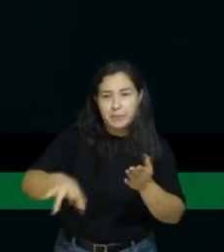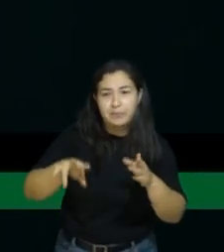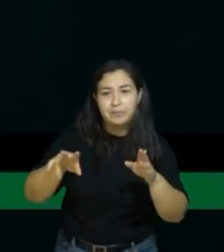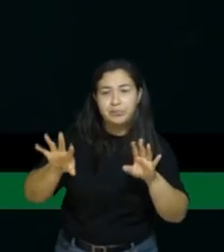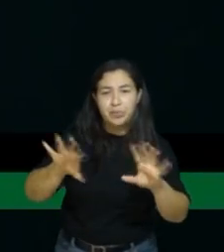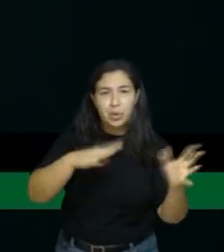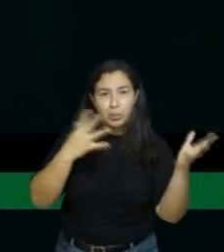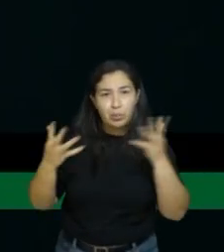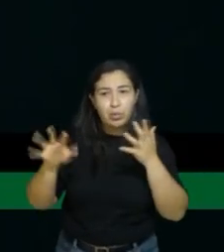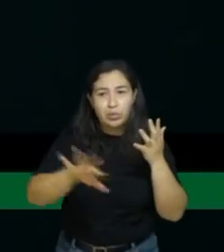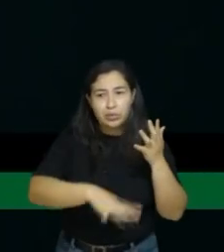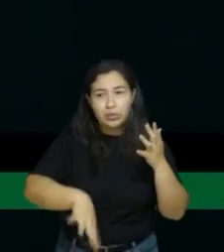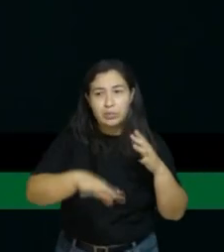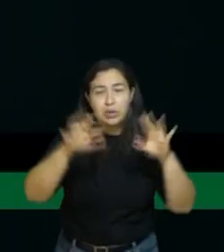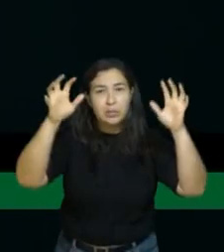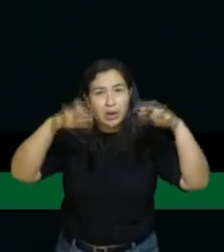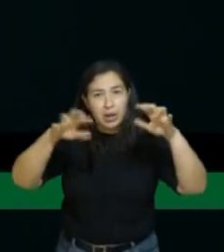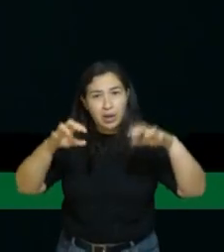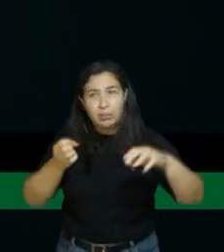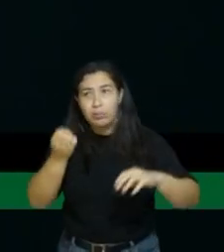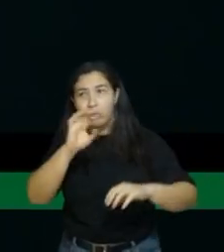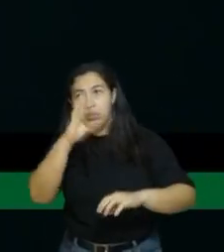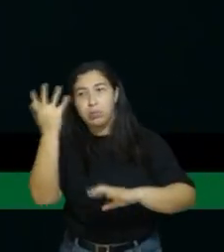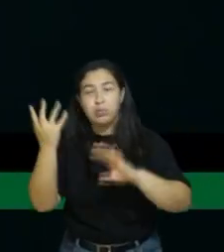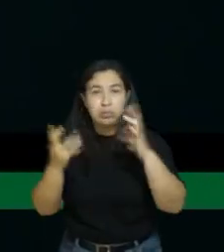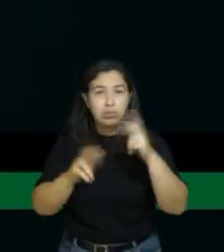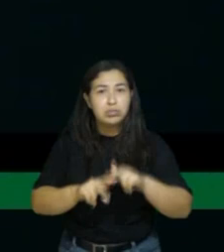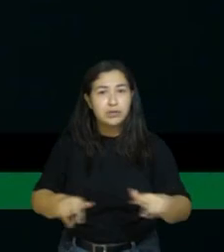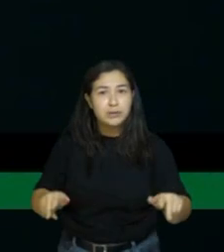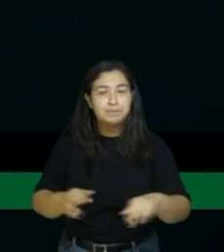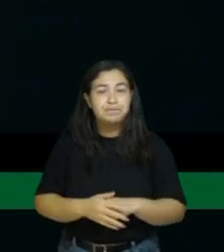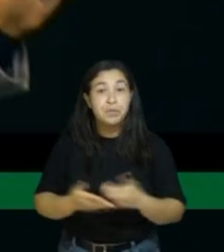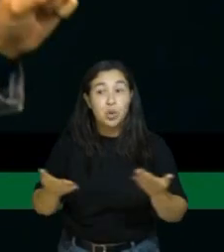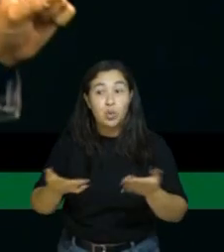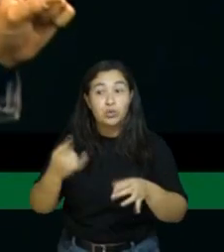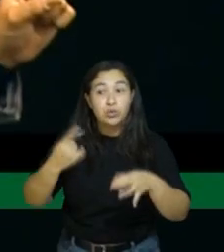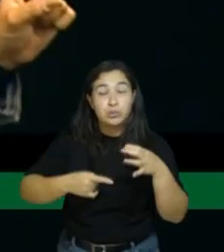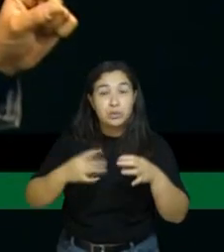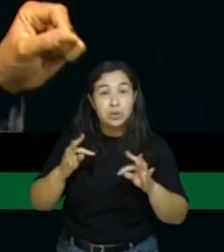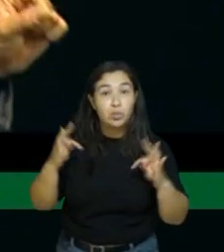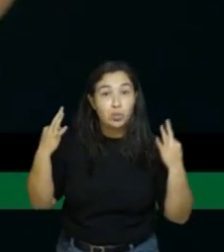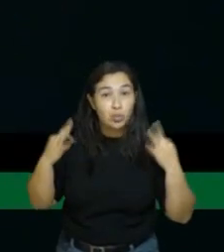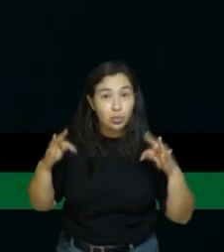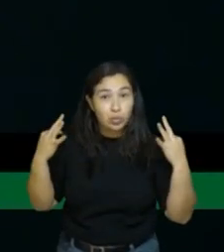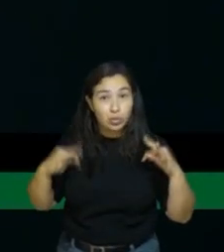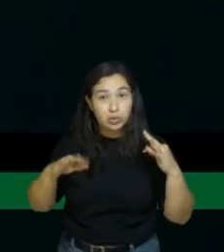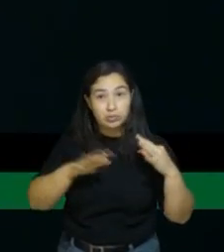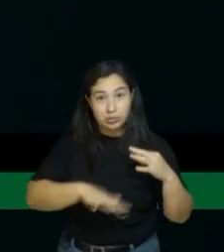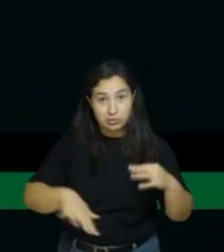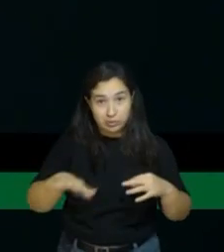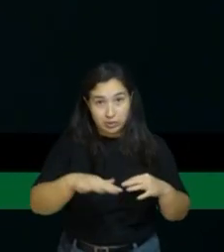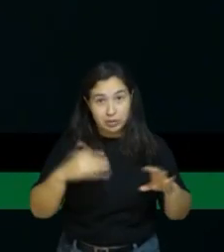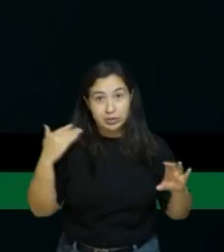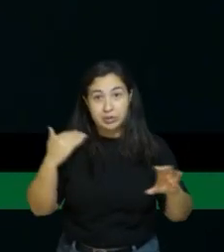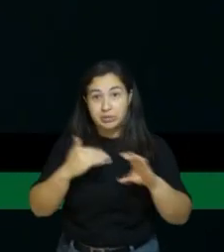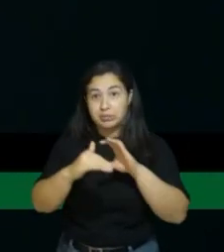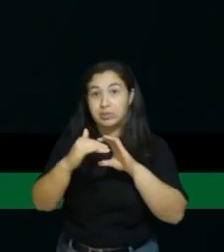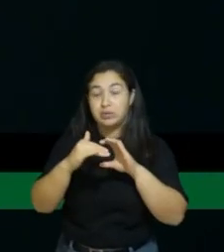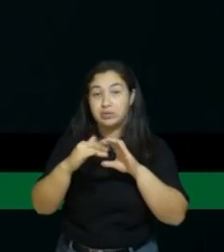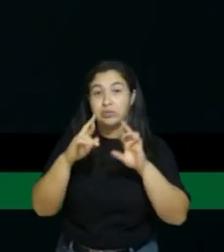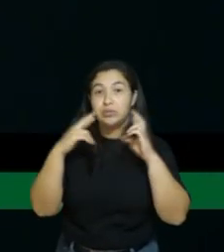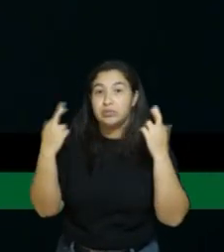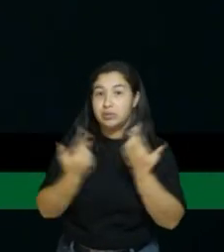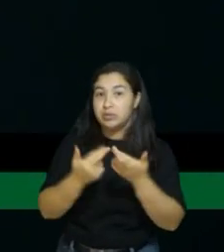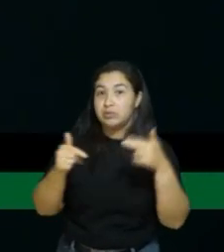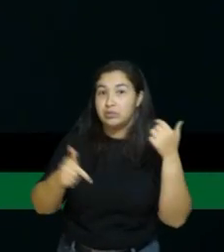climáticas quero dizer que a de turismo e ambiente hoje fez um debate muito qualificado nós encaminhamos uma reunião de trabalho e